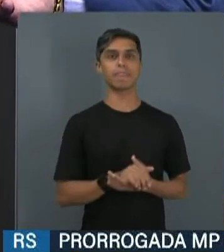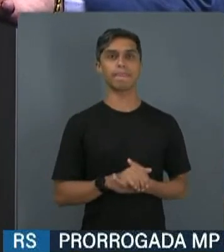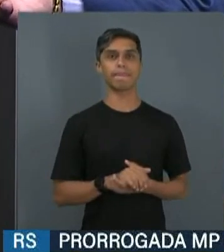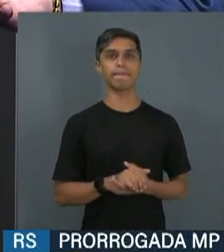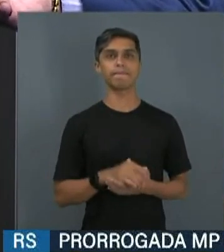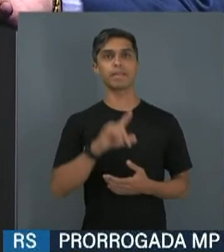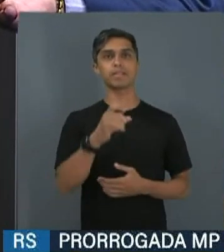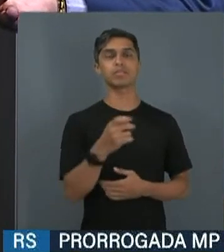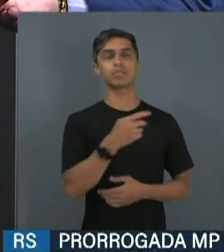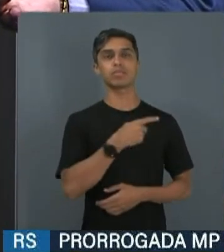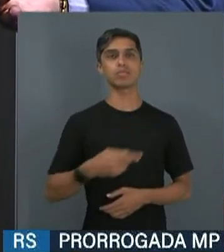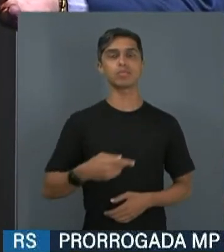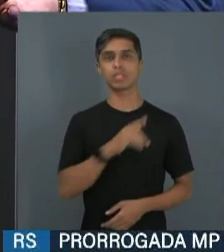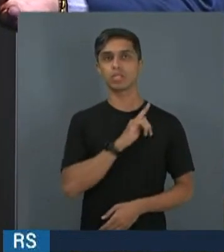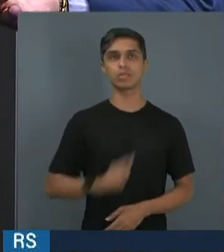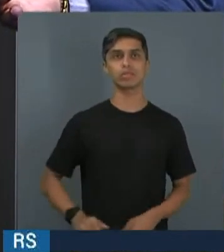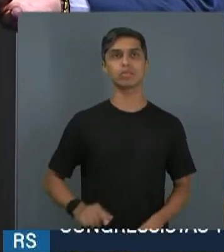ex-governador do Rio de Janeiro,